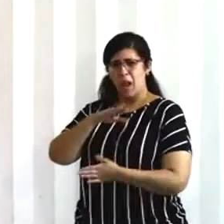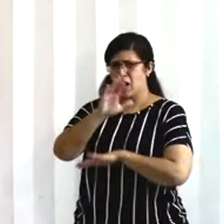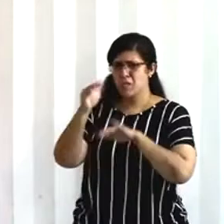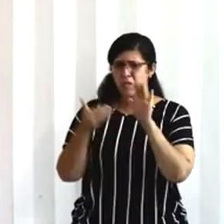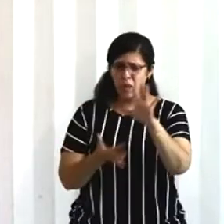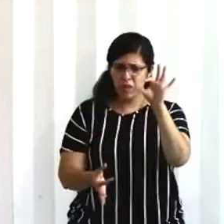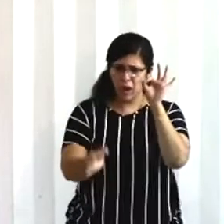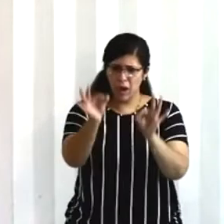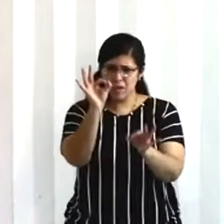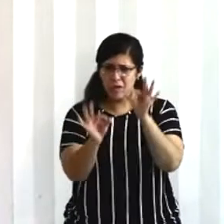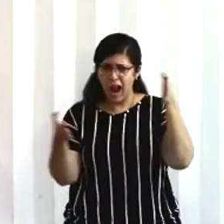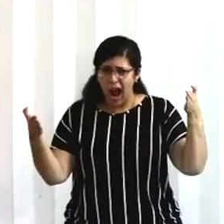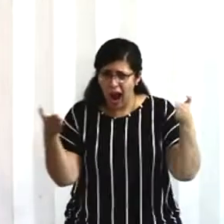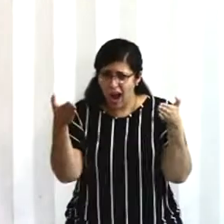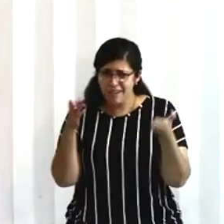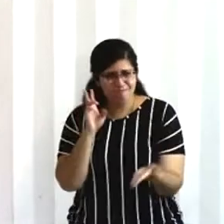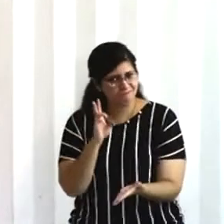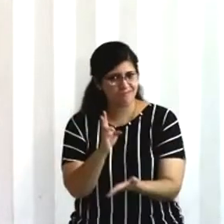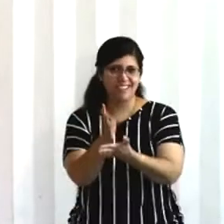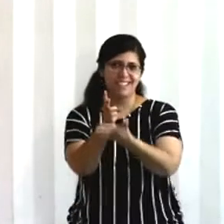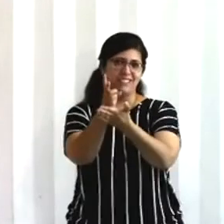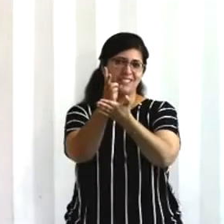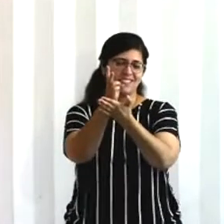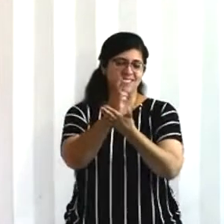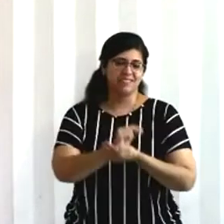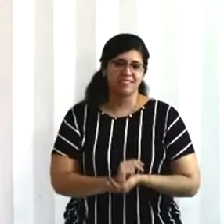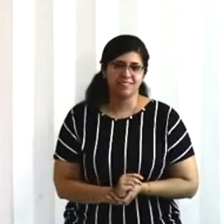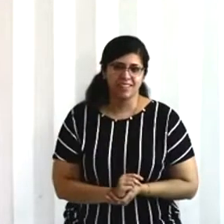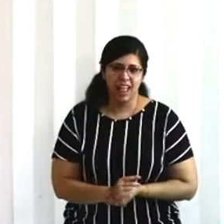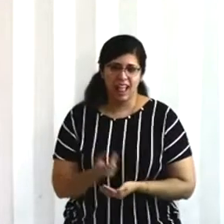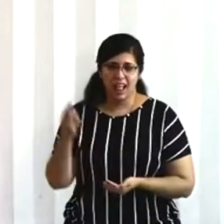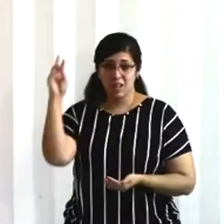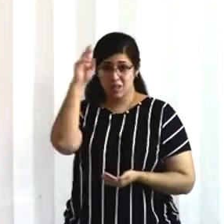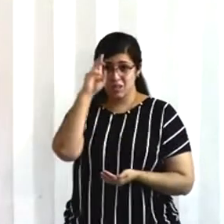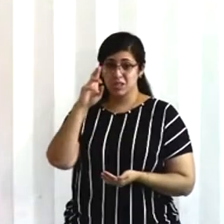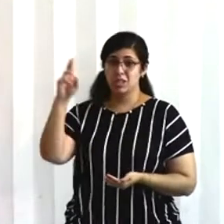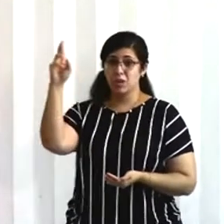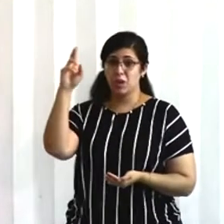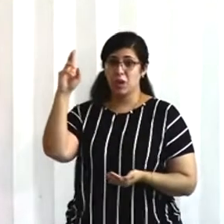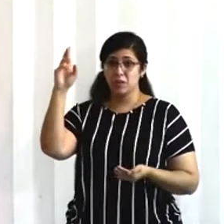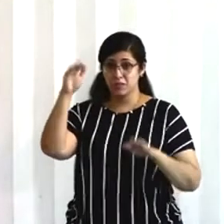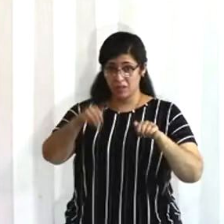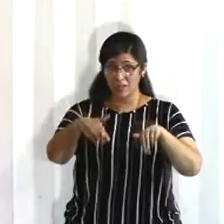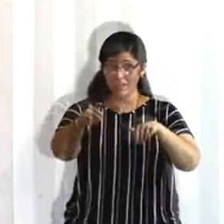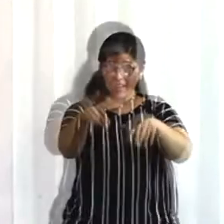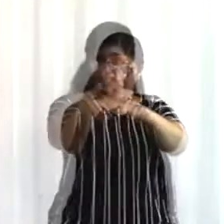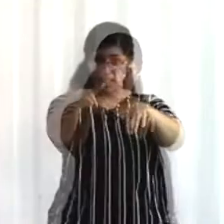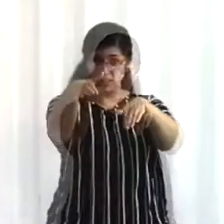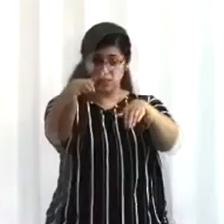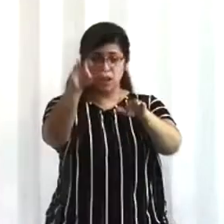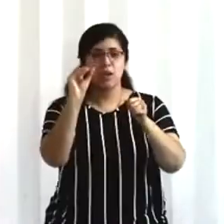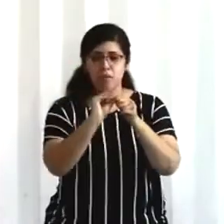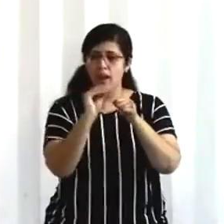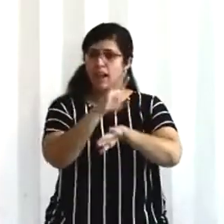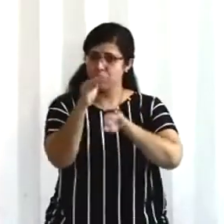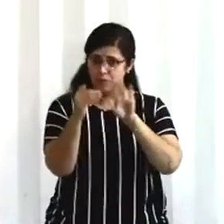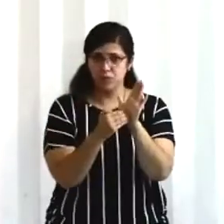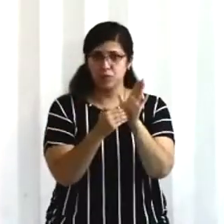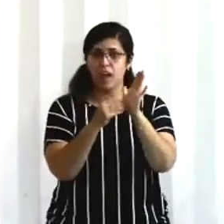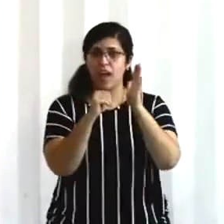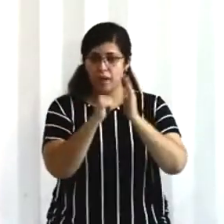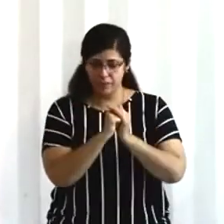justiça, desde agora e para sempre. O zelo do Senhor dos exércitos fará isto.